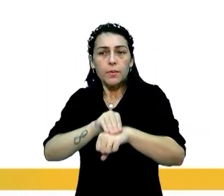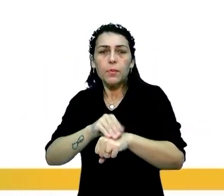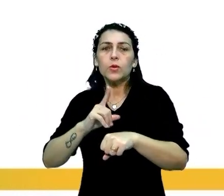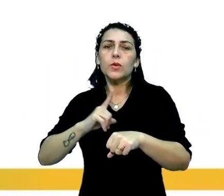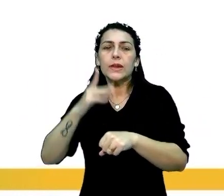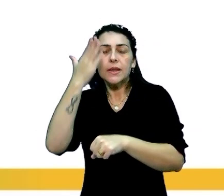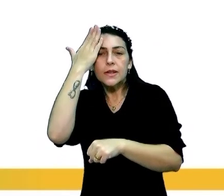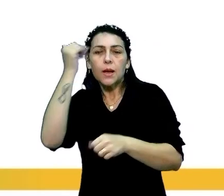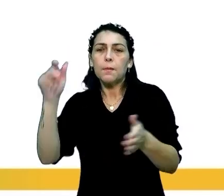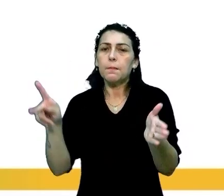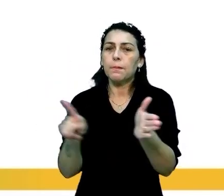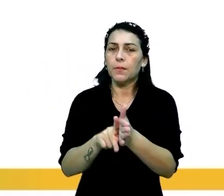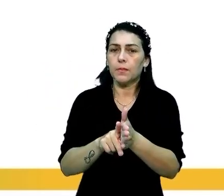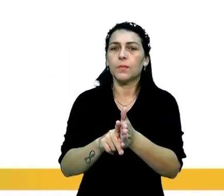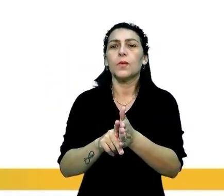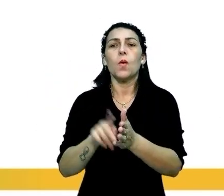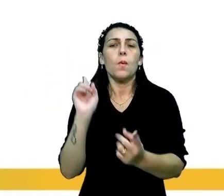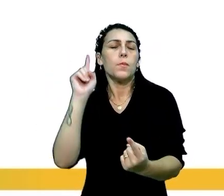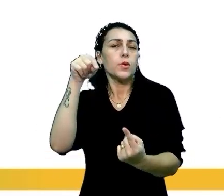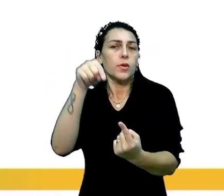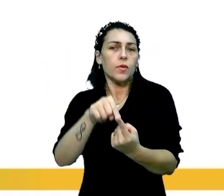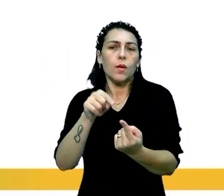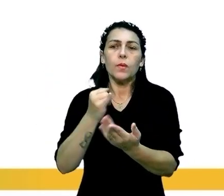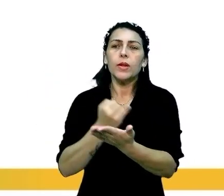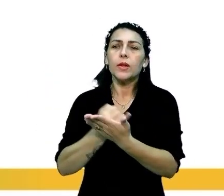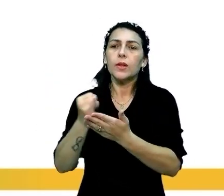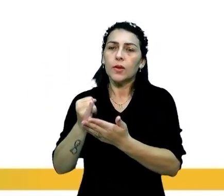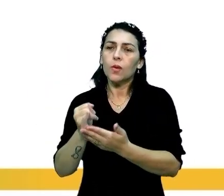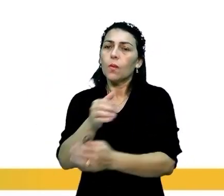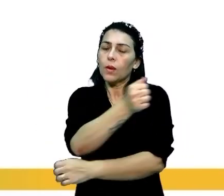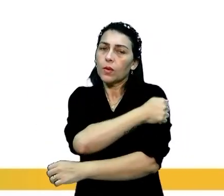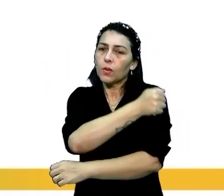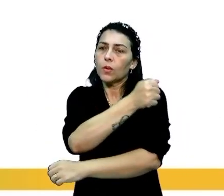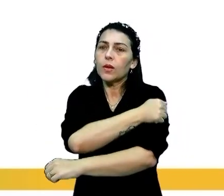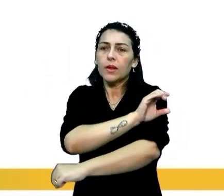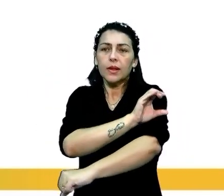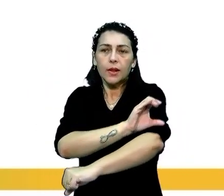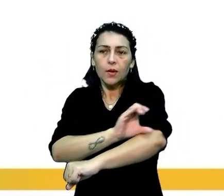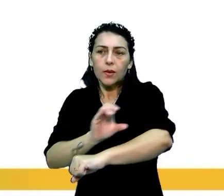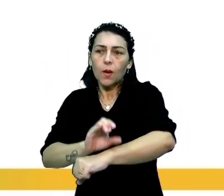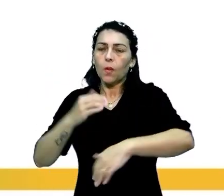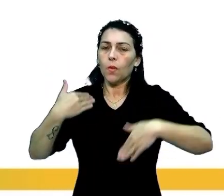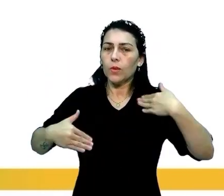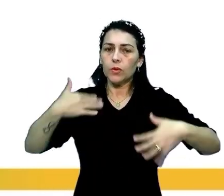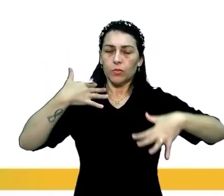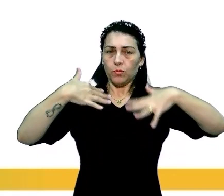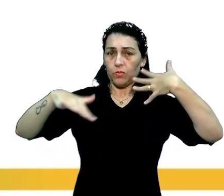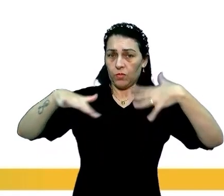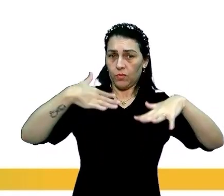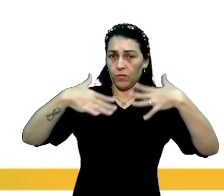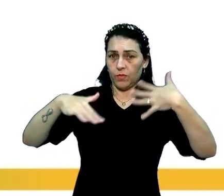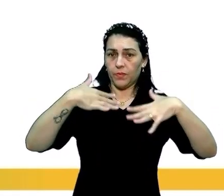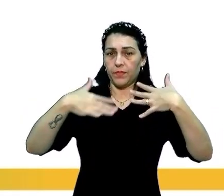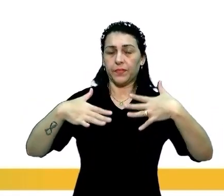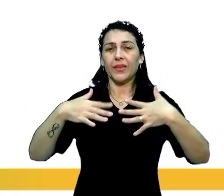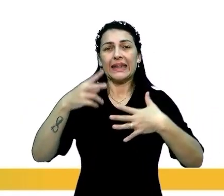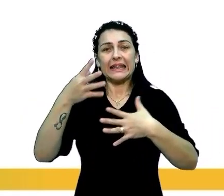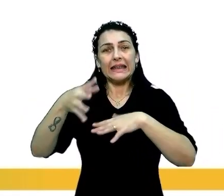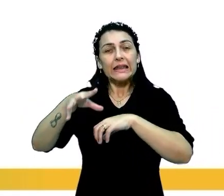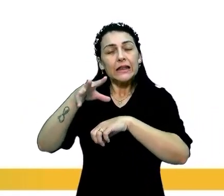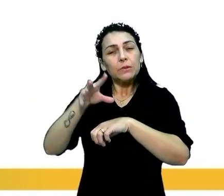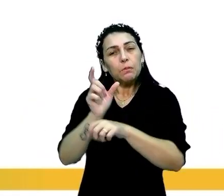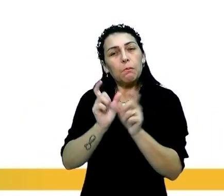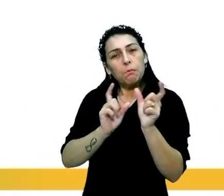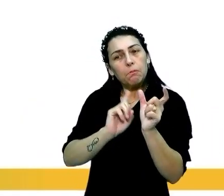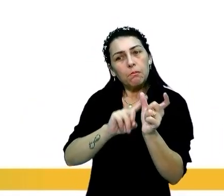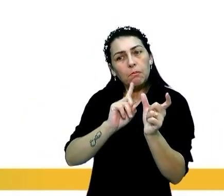que possui saberes próprios, cujo objetivo é introduzir o aluno na cultura corporal de movimento. Levem essa palavra como ela